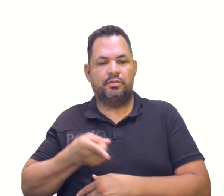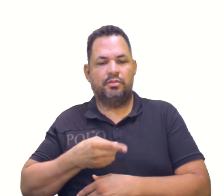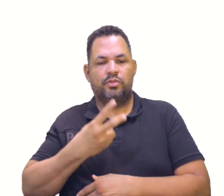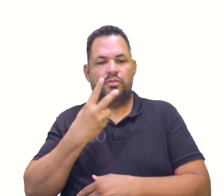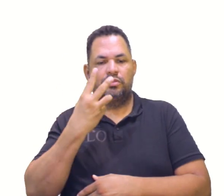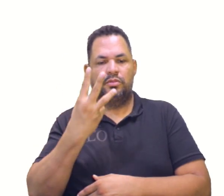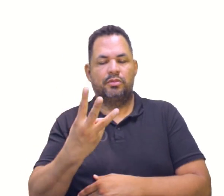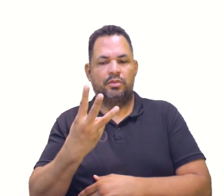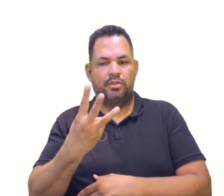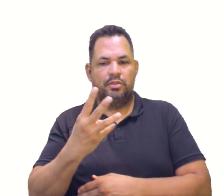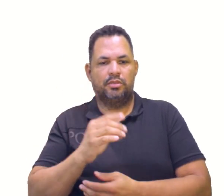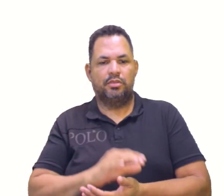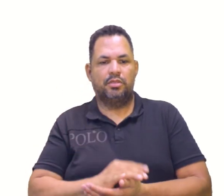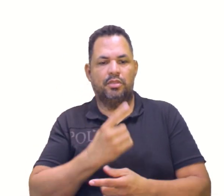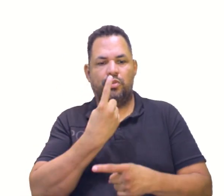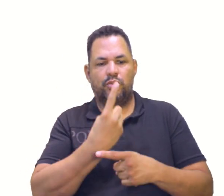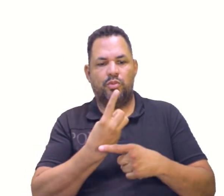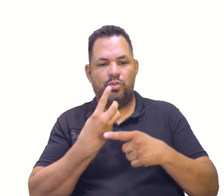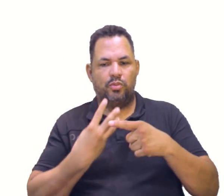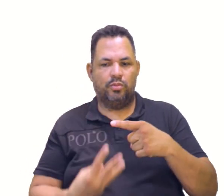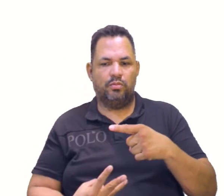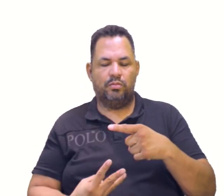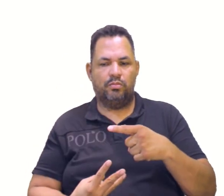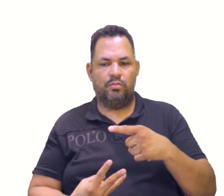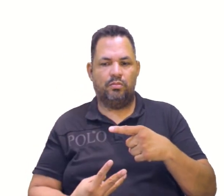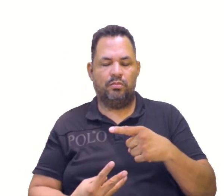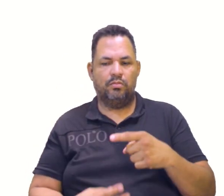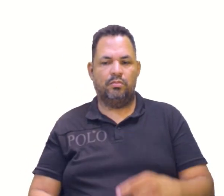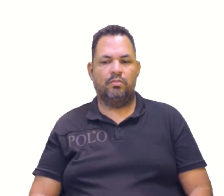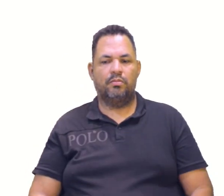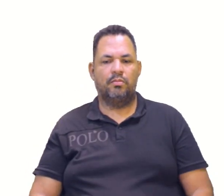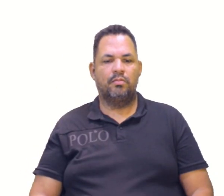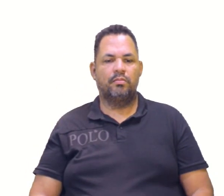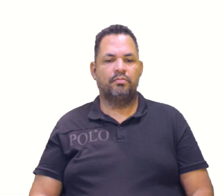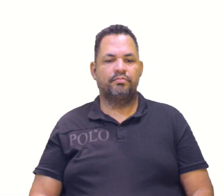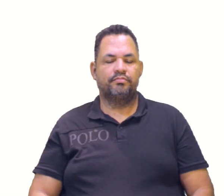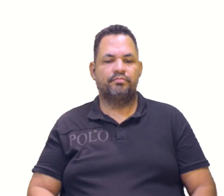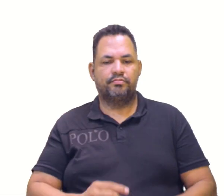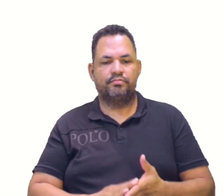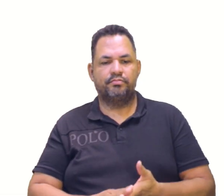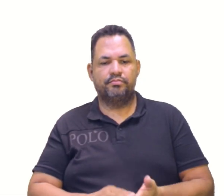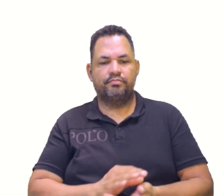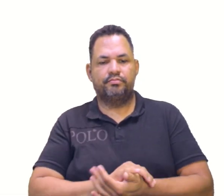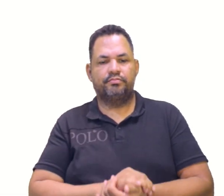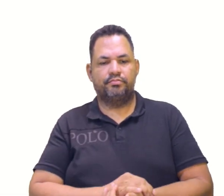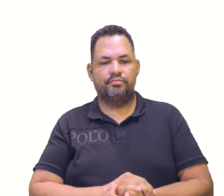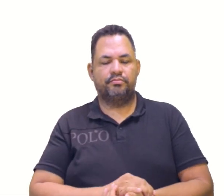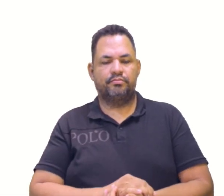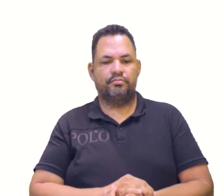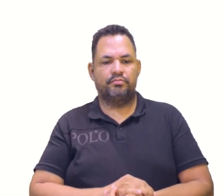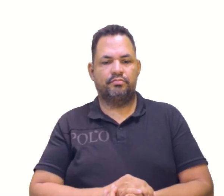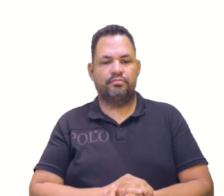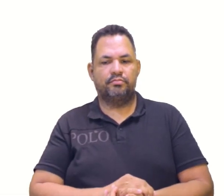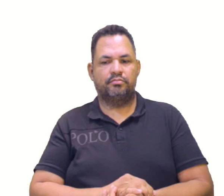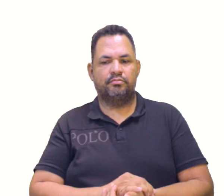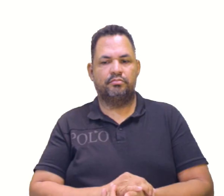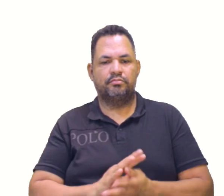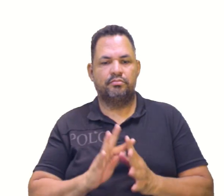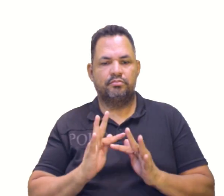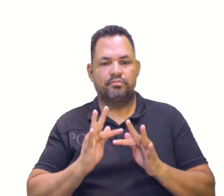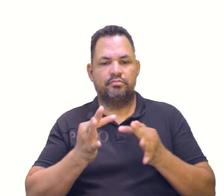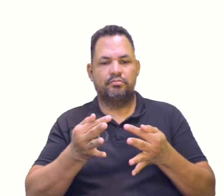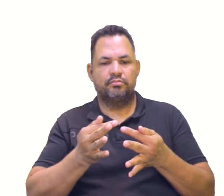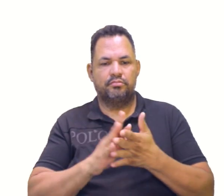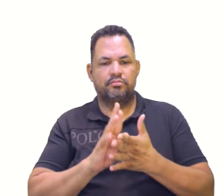por 3. Então a gente vai ter aí 3 por 3, 1. 6 por 3, 2. Então o resultado do M